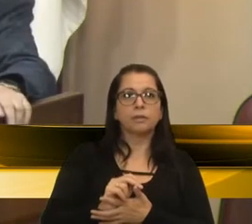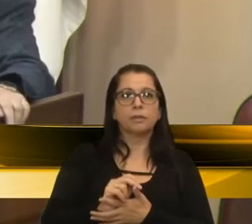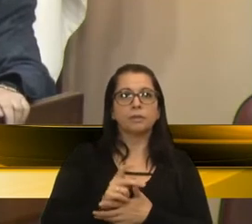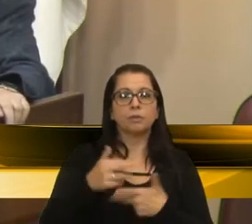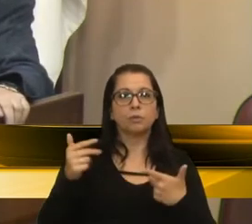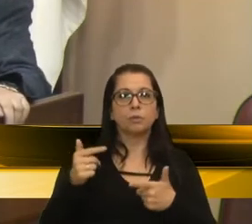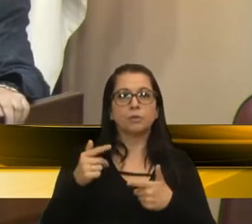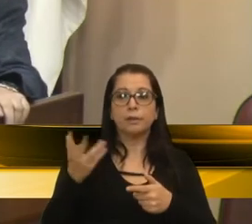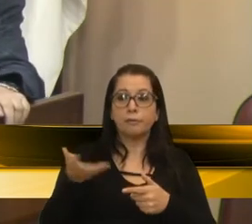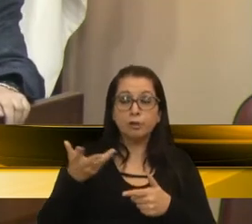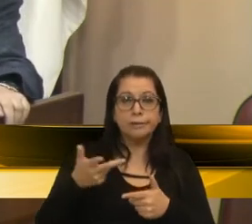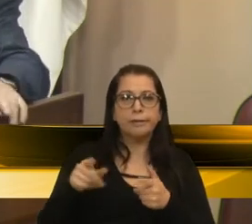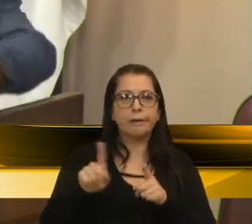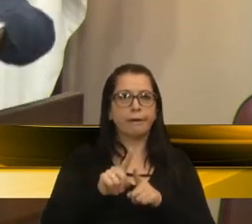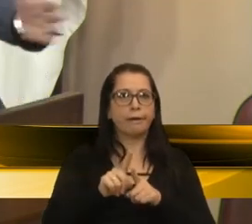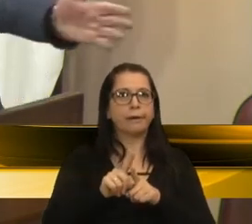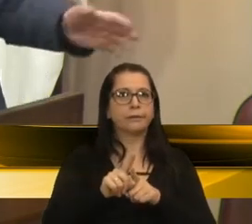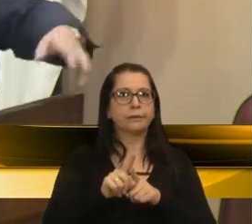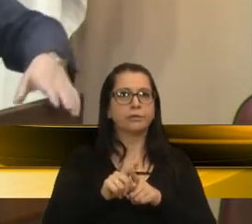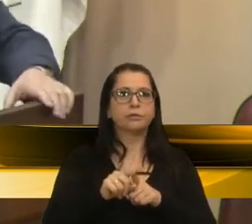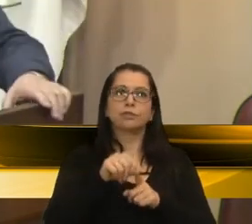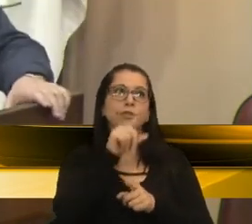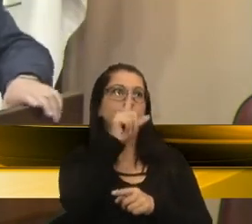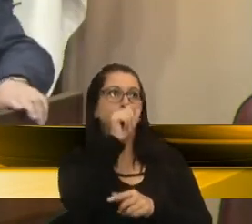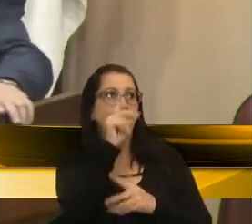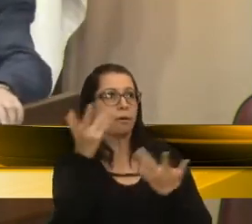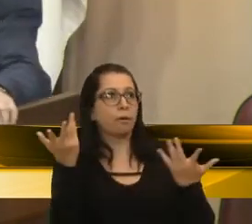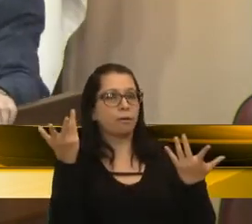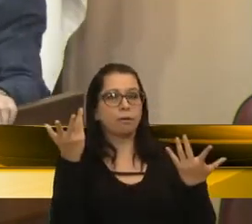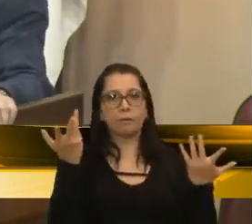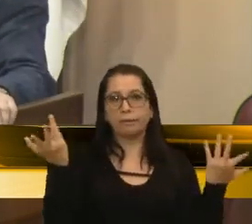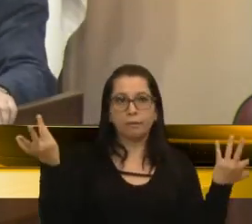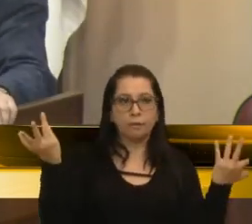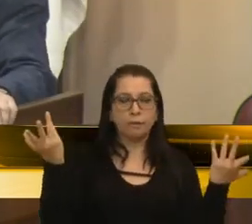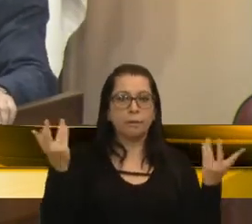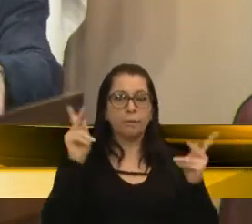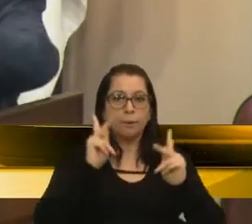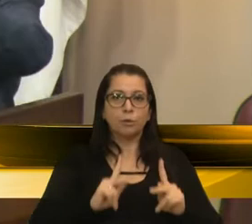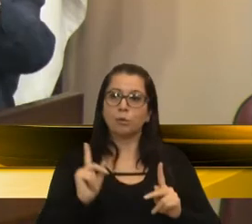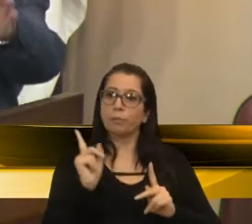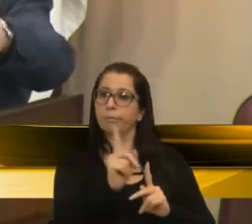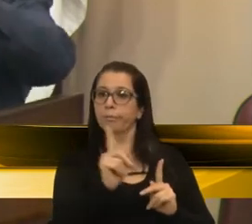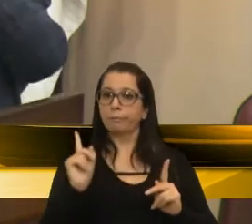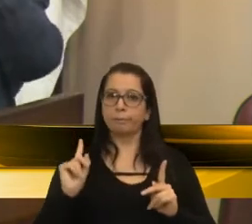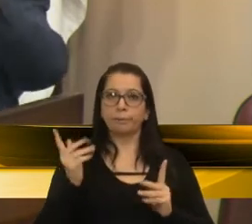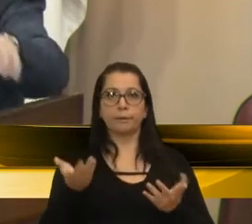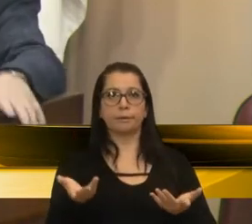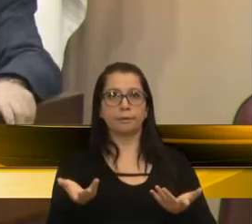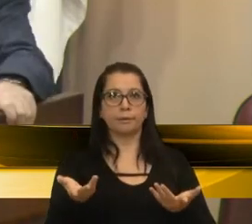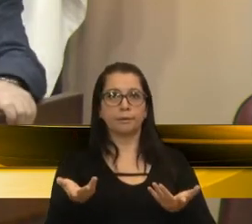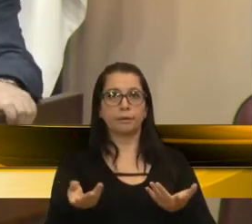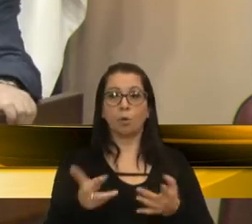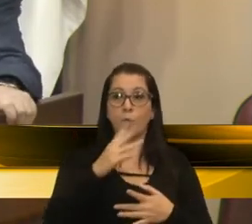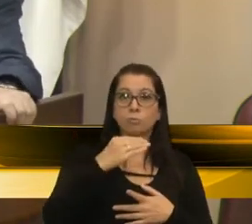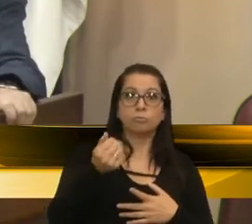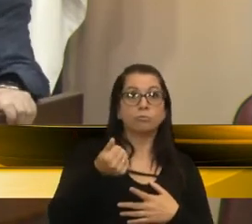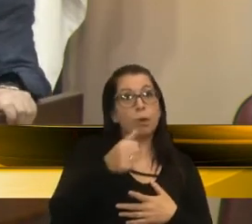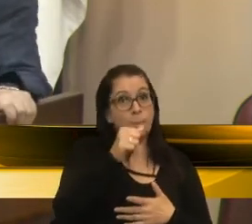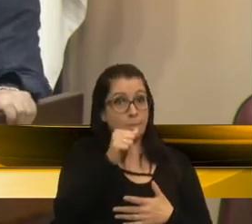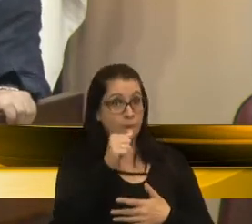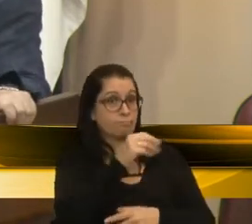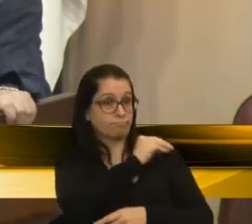Medindo a velocidade de passarinhos, de pessoas que passam por ali meio alcoolizadas